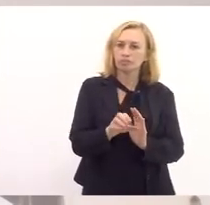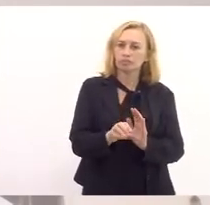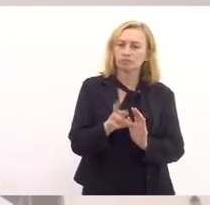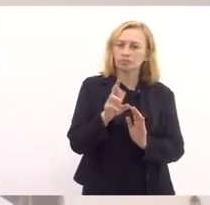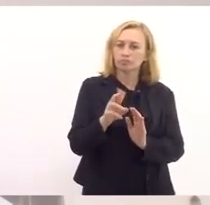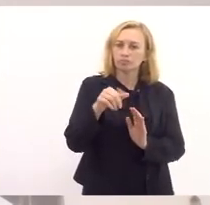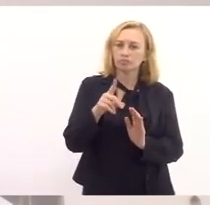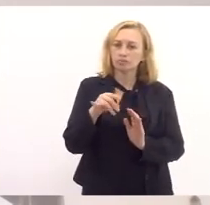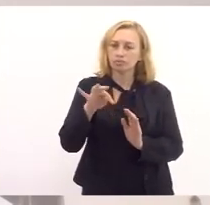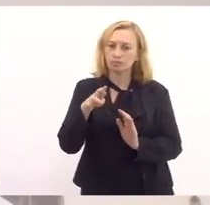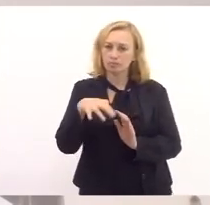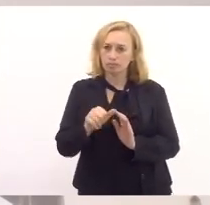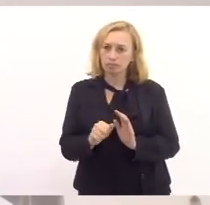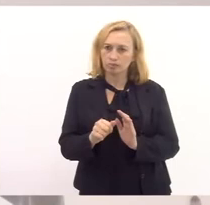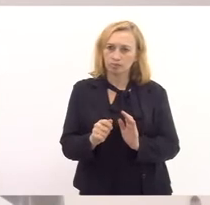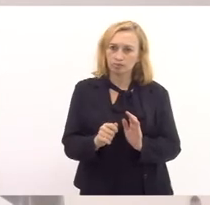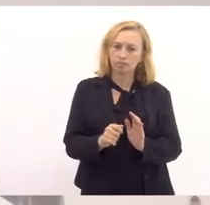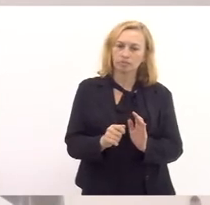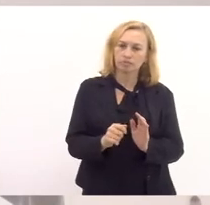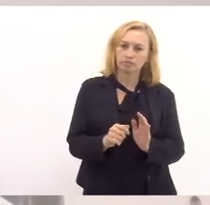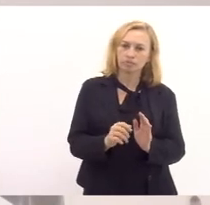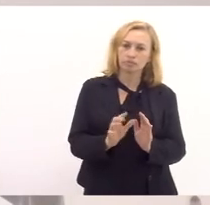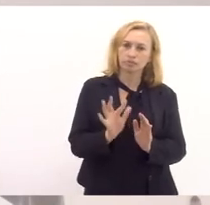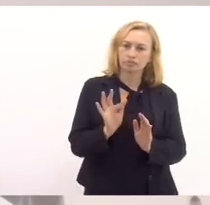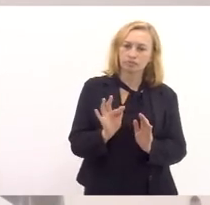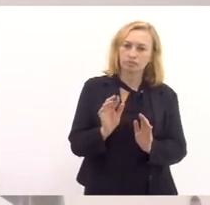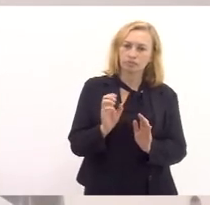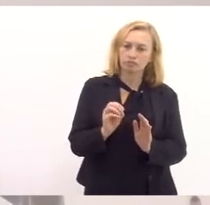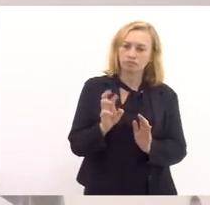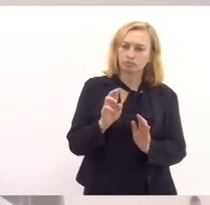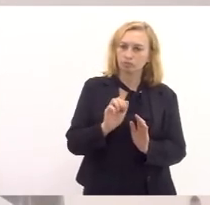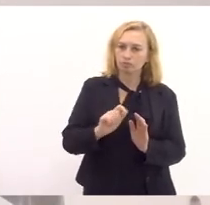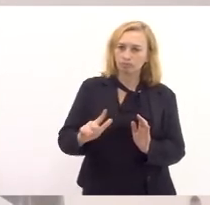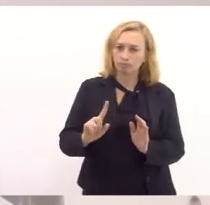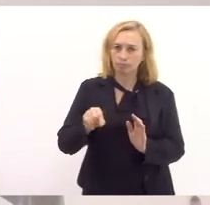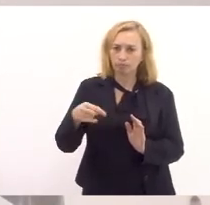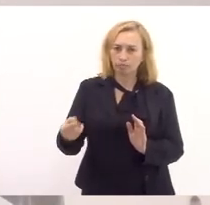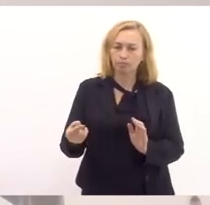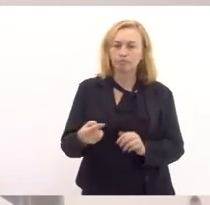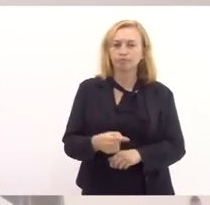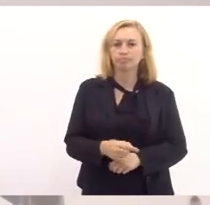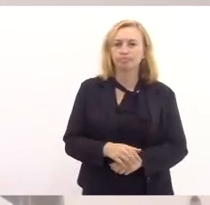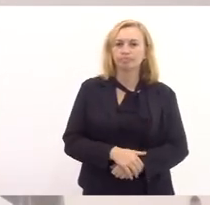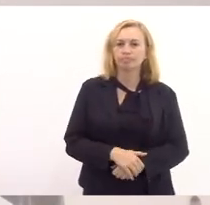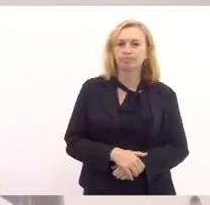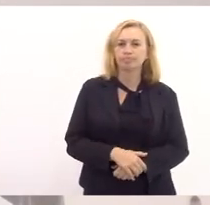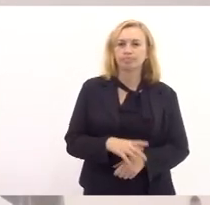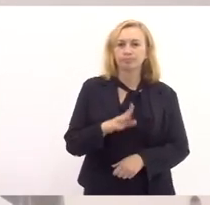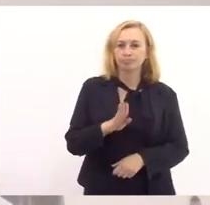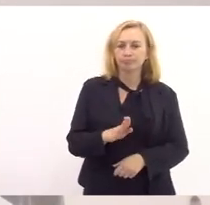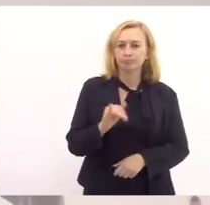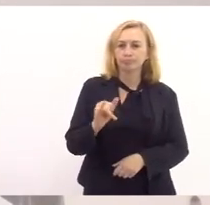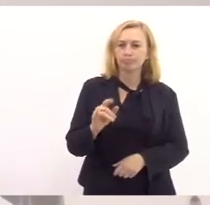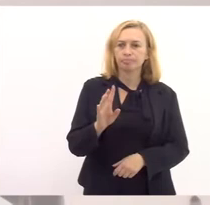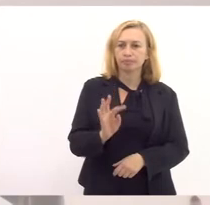possibilidade de antecipação. Estimado. Tá. Porque, deputado, porque tem a ver, porque a